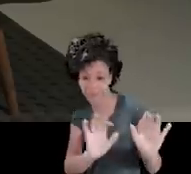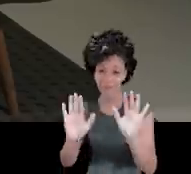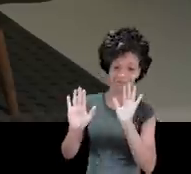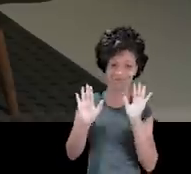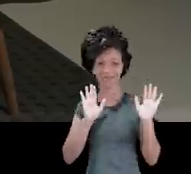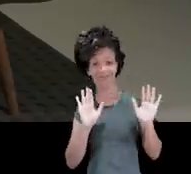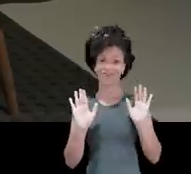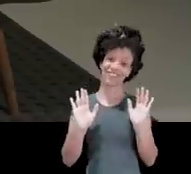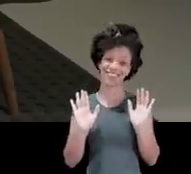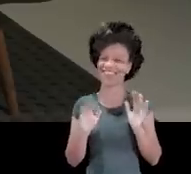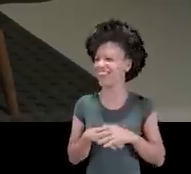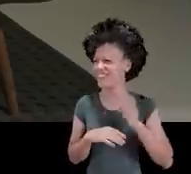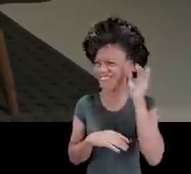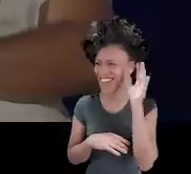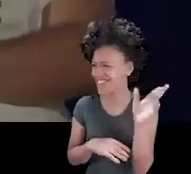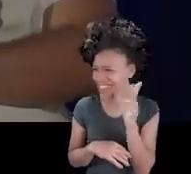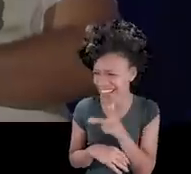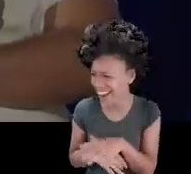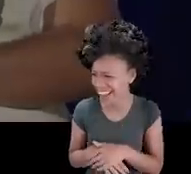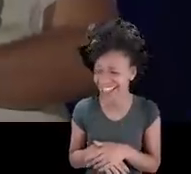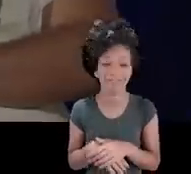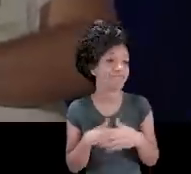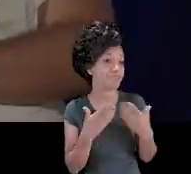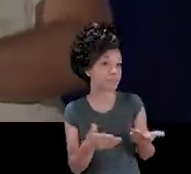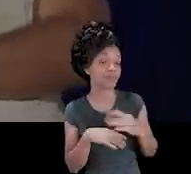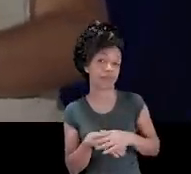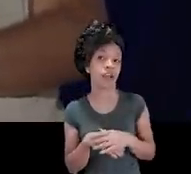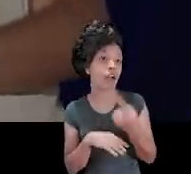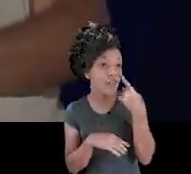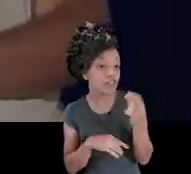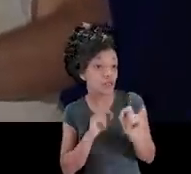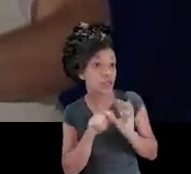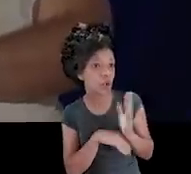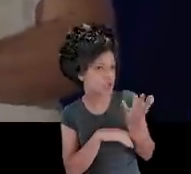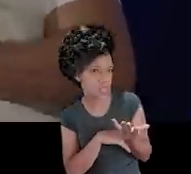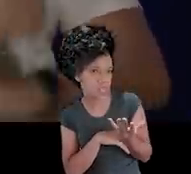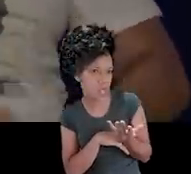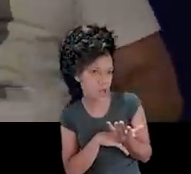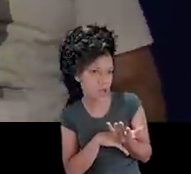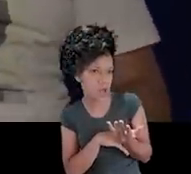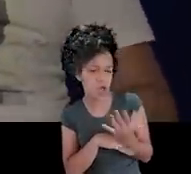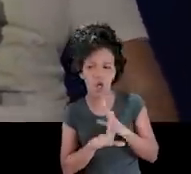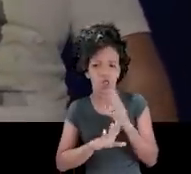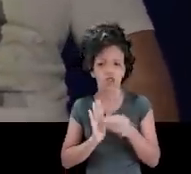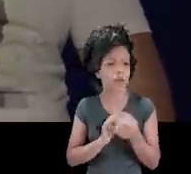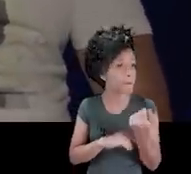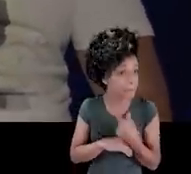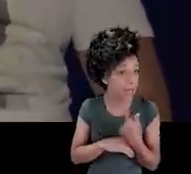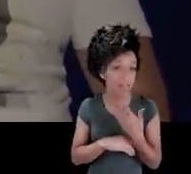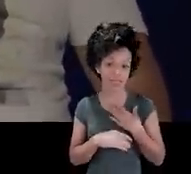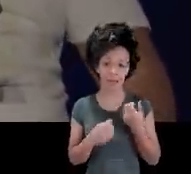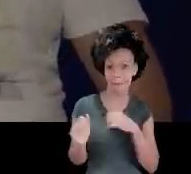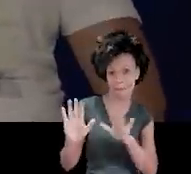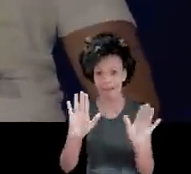né? Essa piada. Tava ali, né? Então, aí veja só o que aconteceu. Todo mundo fazia essa piadinha comigo,